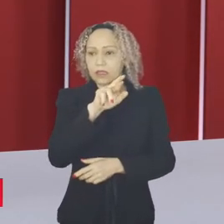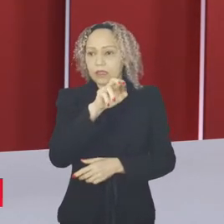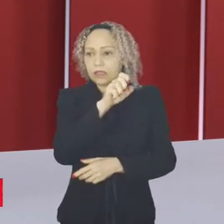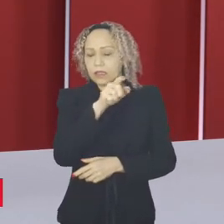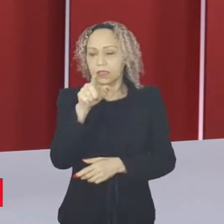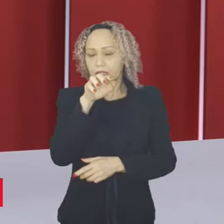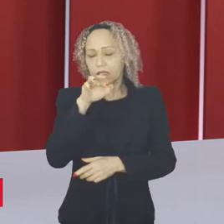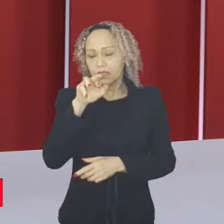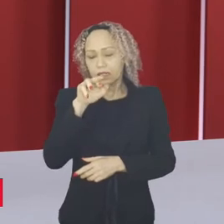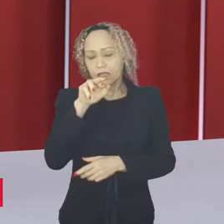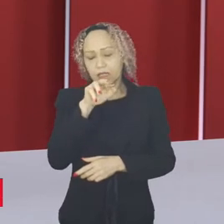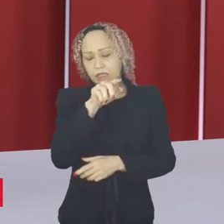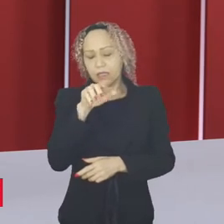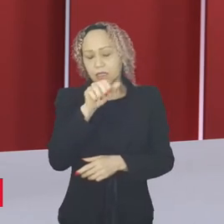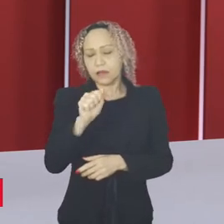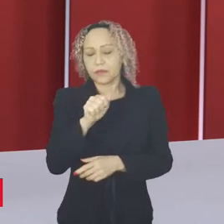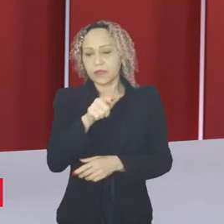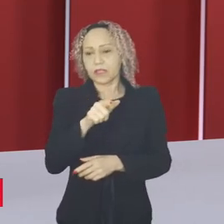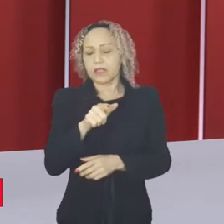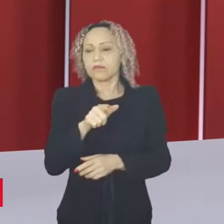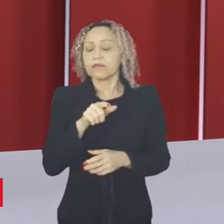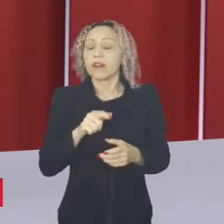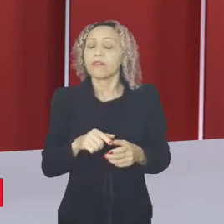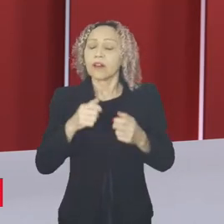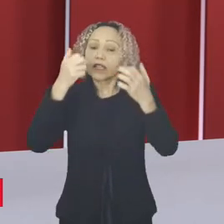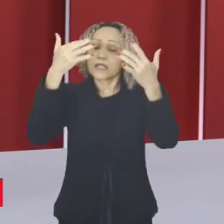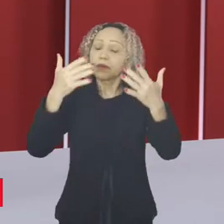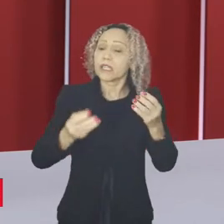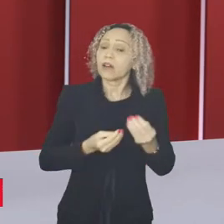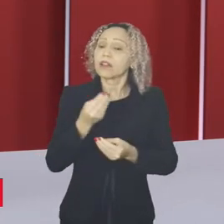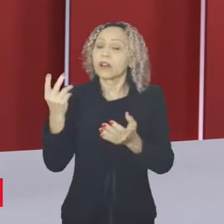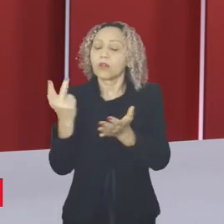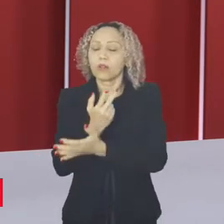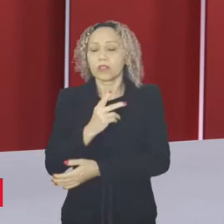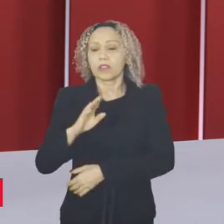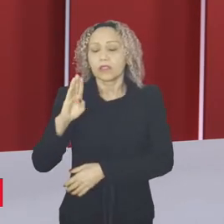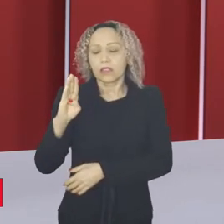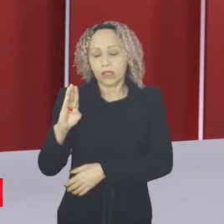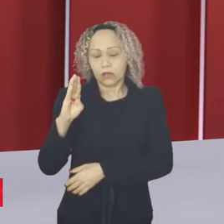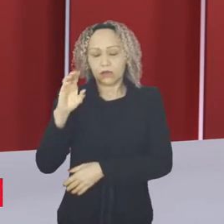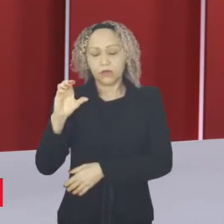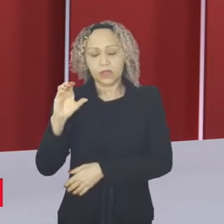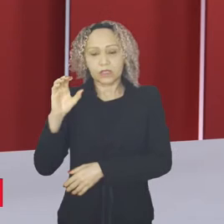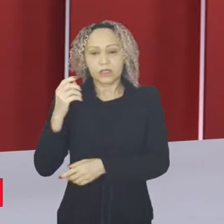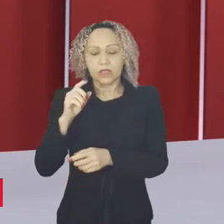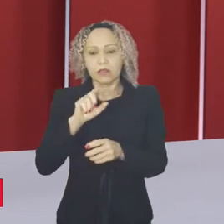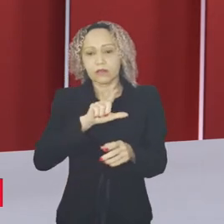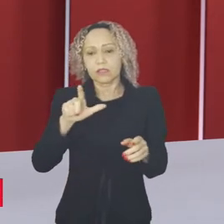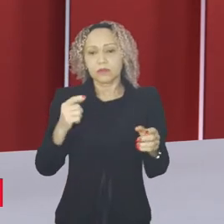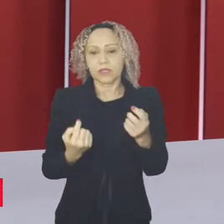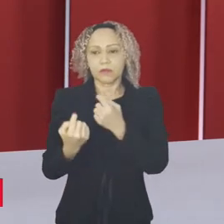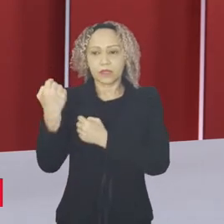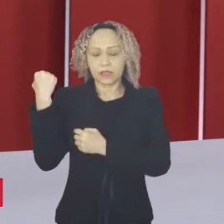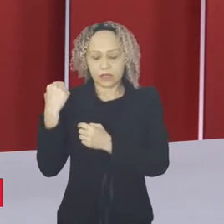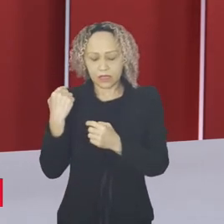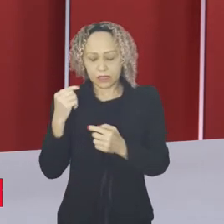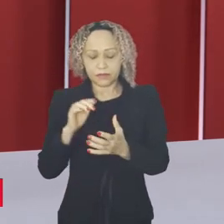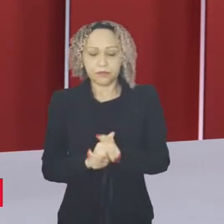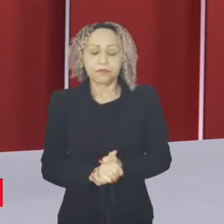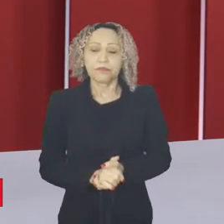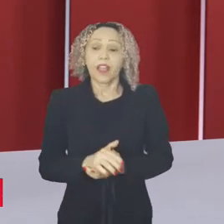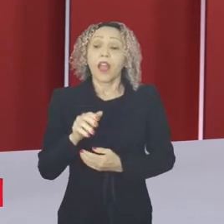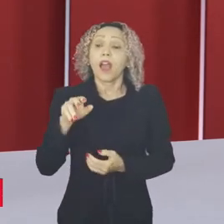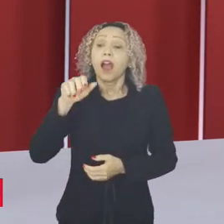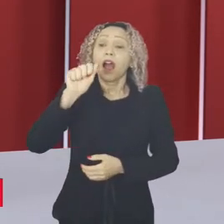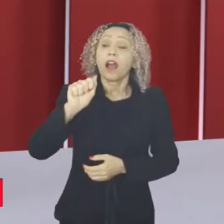banco na semana passada, entre eles a manutenção da alta taxa de juros e os prejuízos para a economia. A Anne Moura, secretária